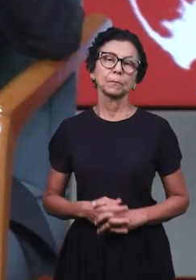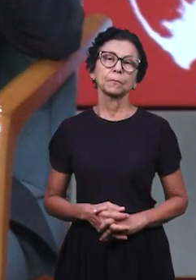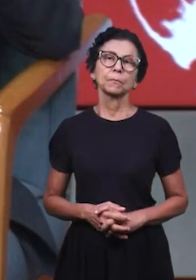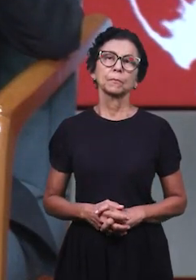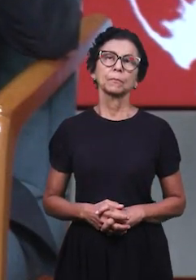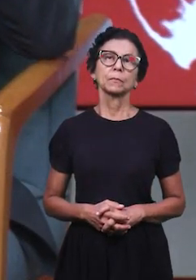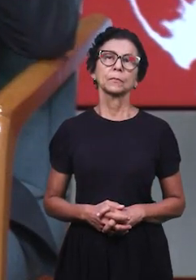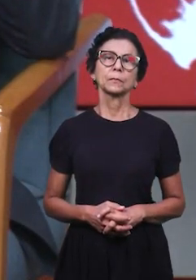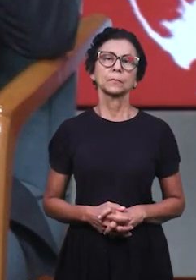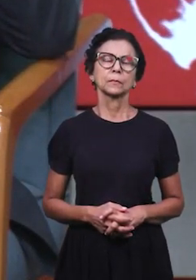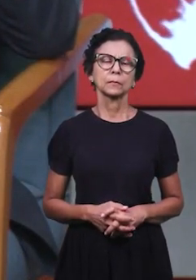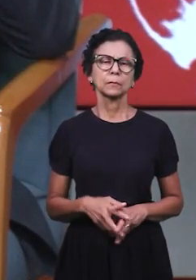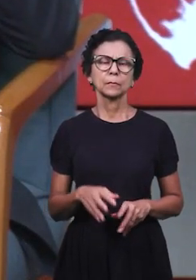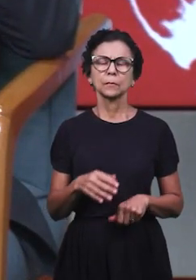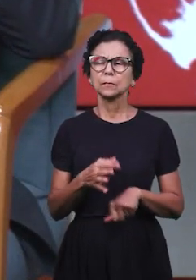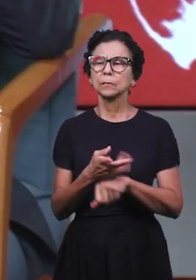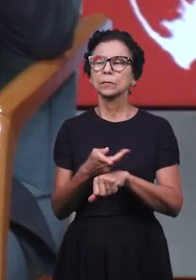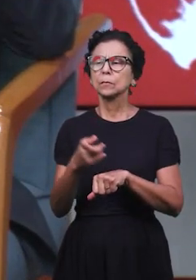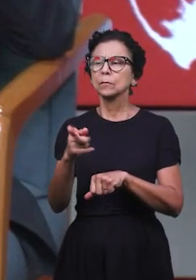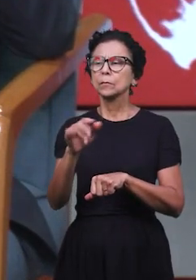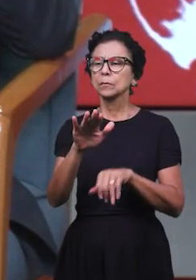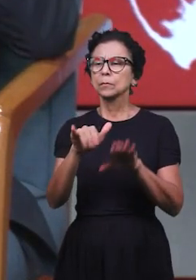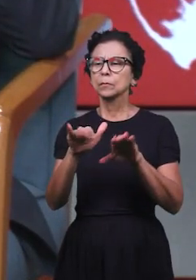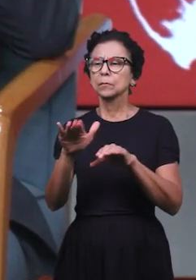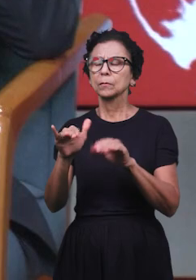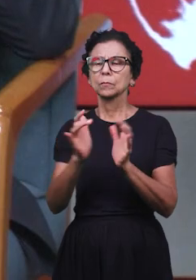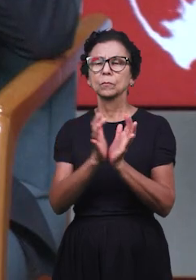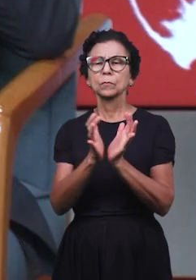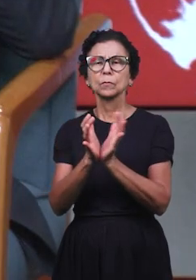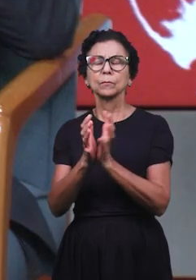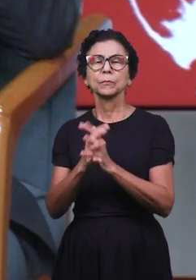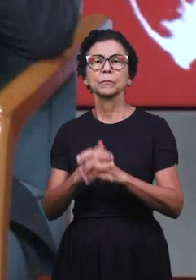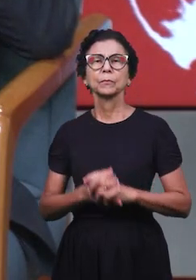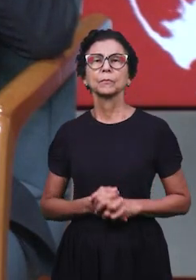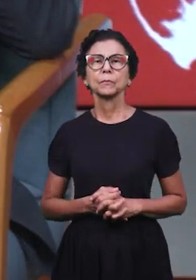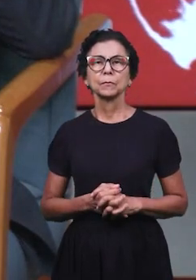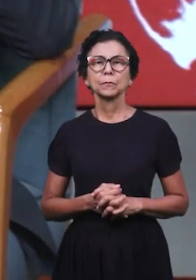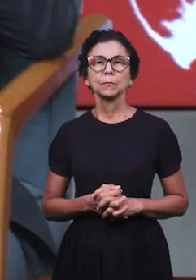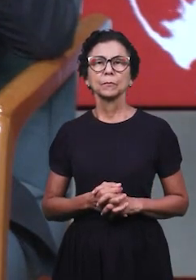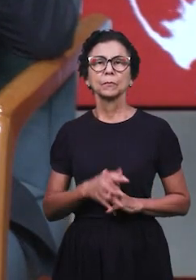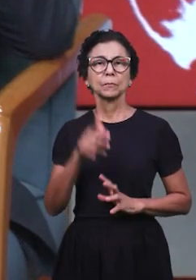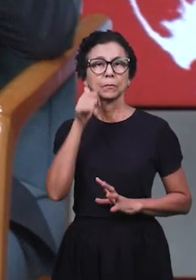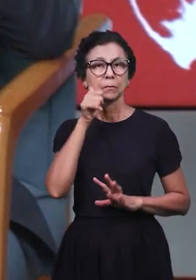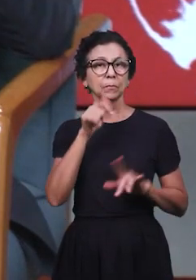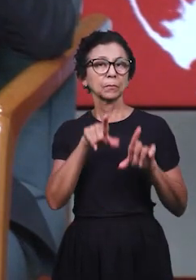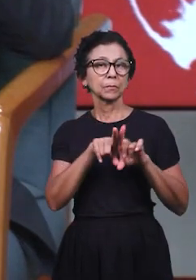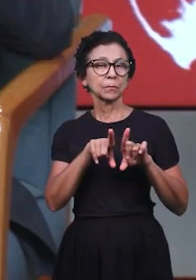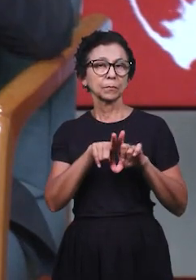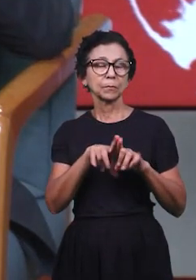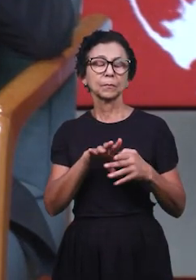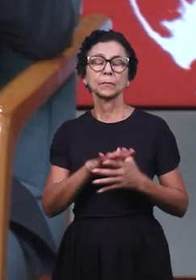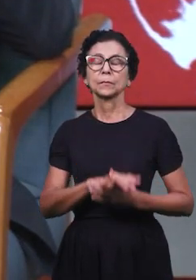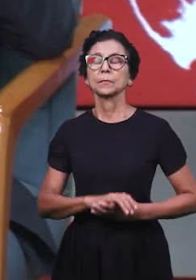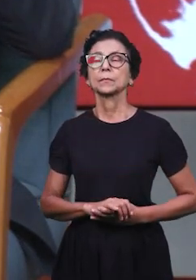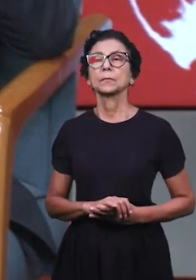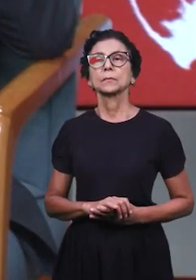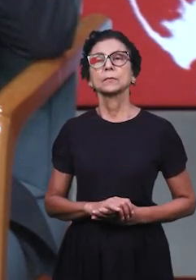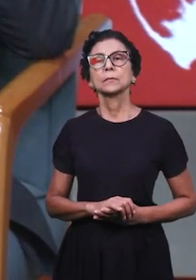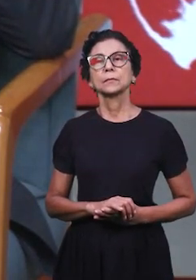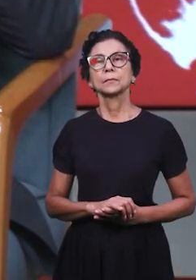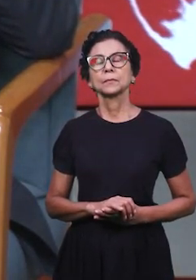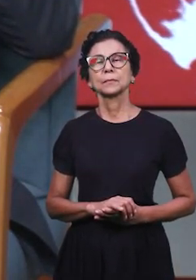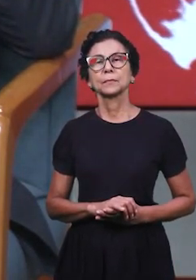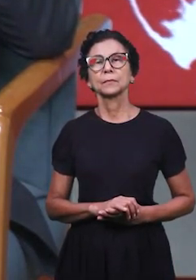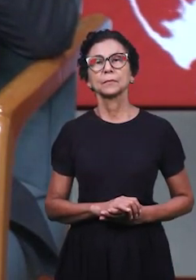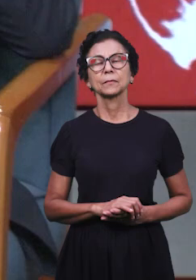Então, os irmãos ali e tal, ela também. E nós fomos abrir, e ela abriu a